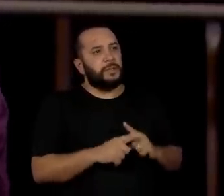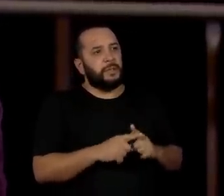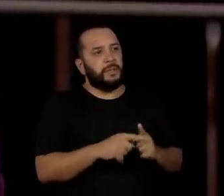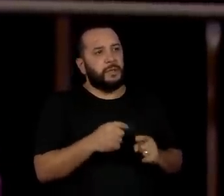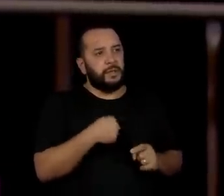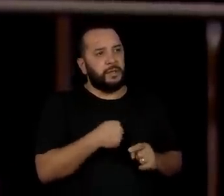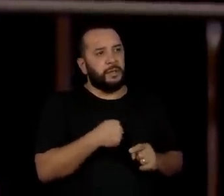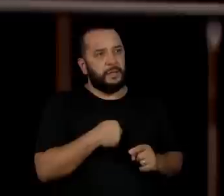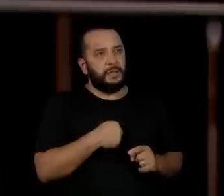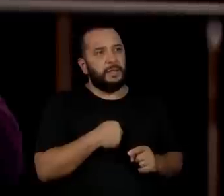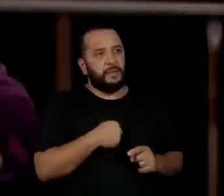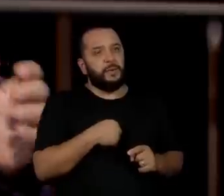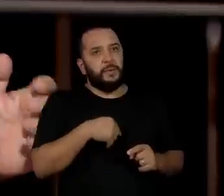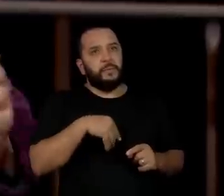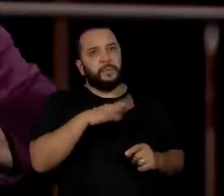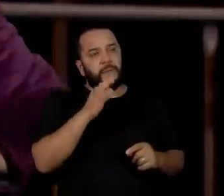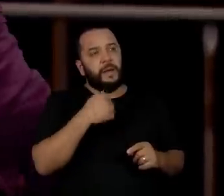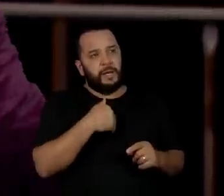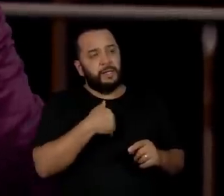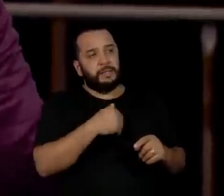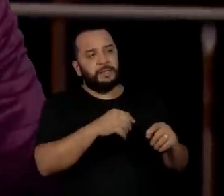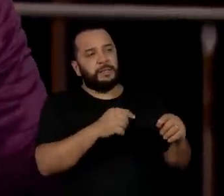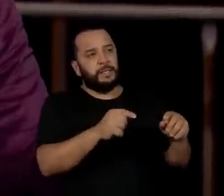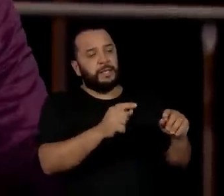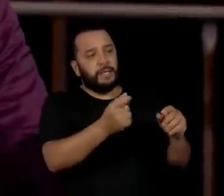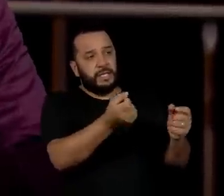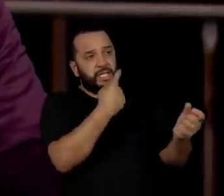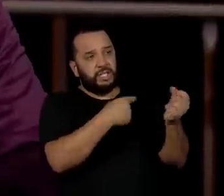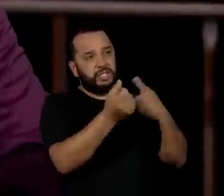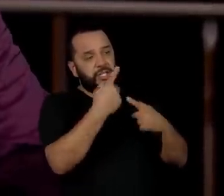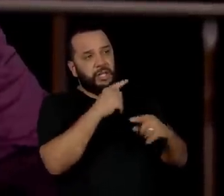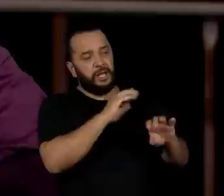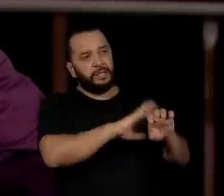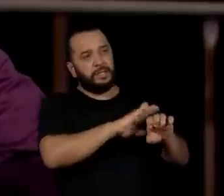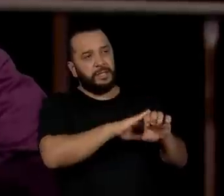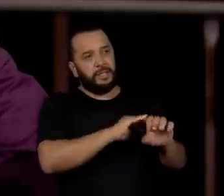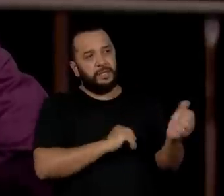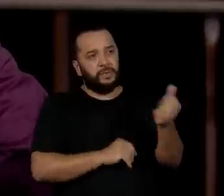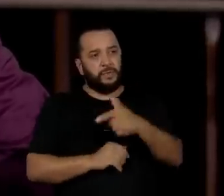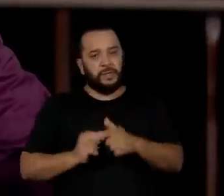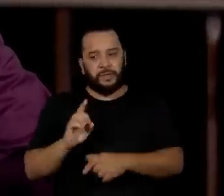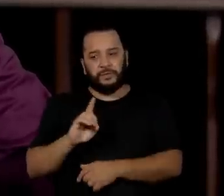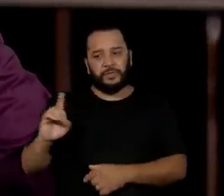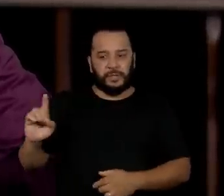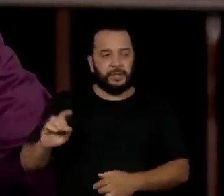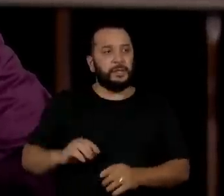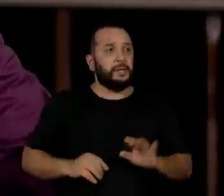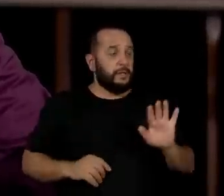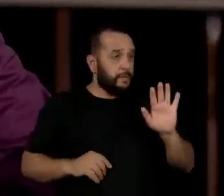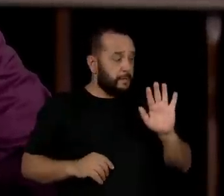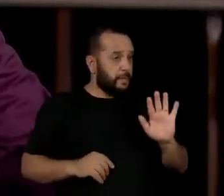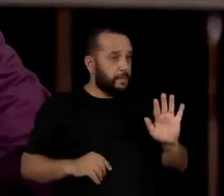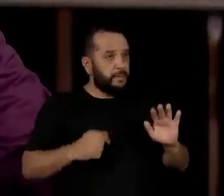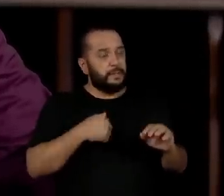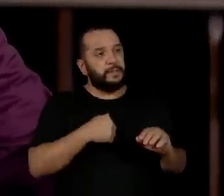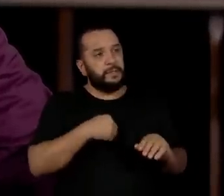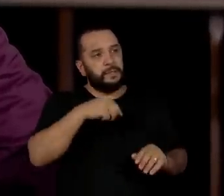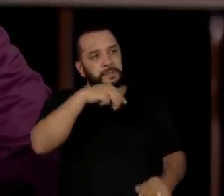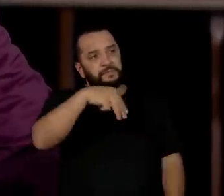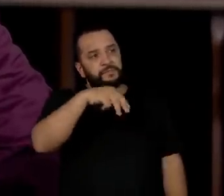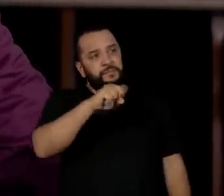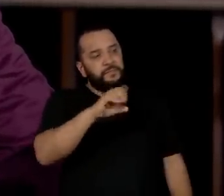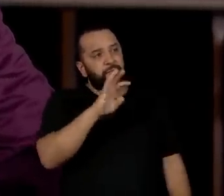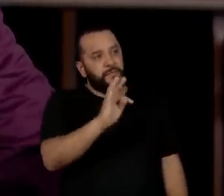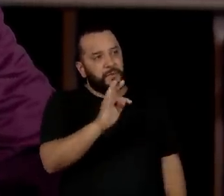criticado pela Esquerda do que pela direita que é muito engraçado mas vai para o que me chama atenção no MST é a